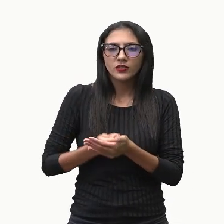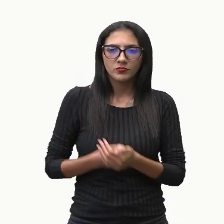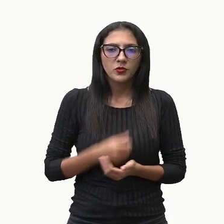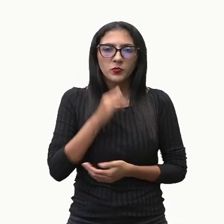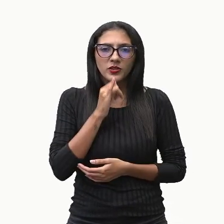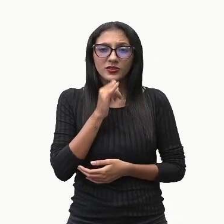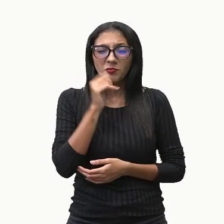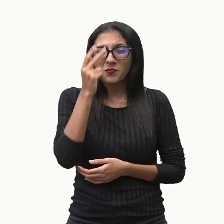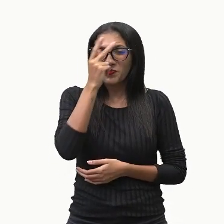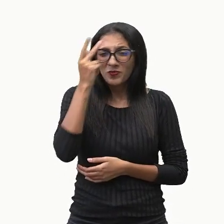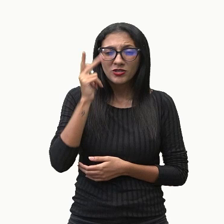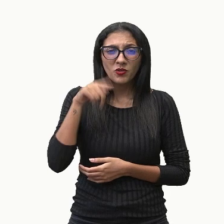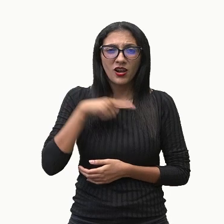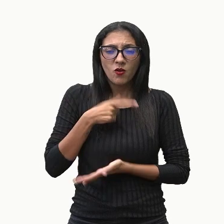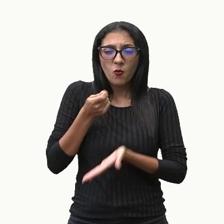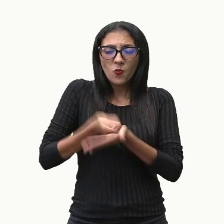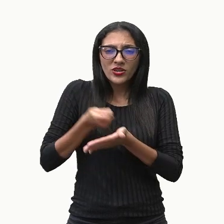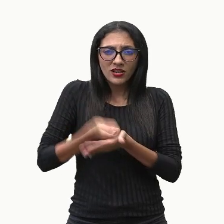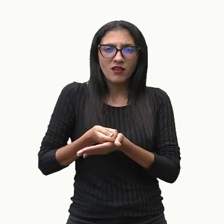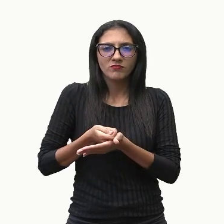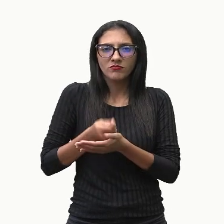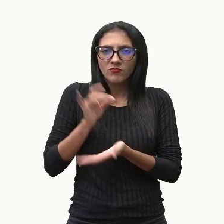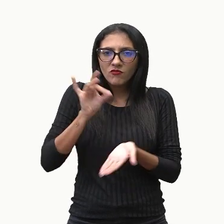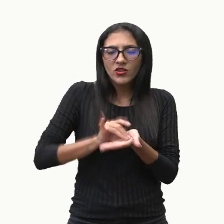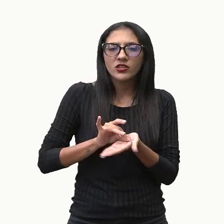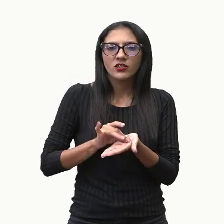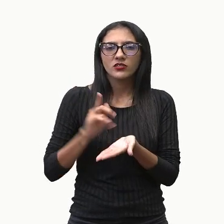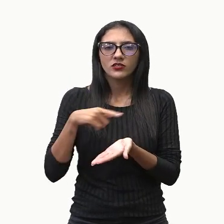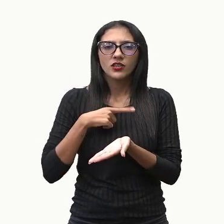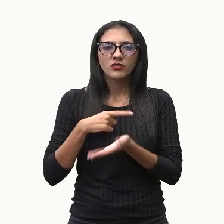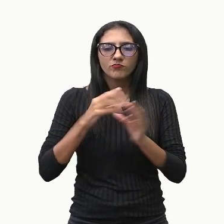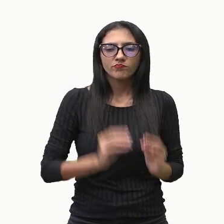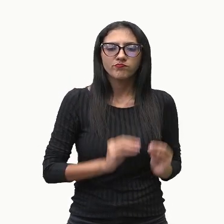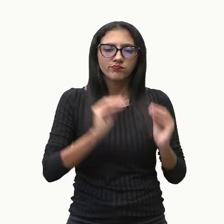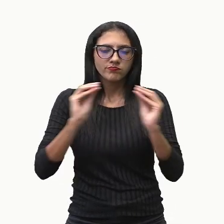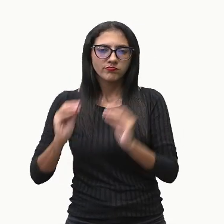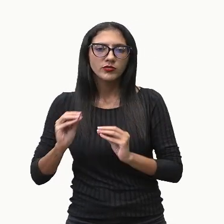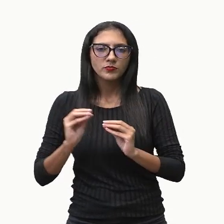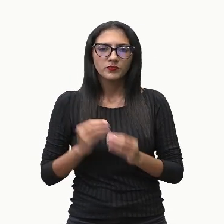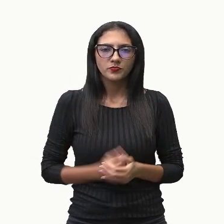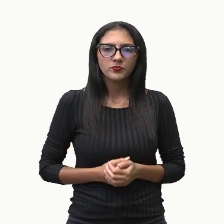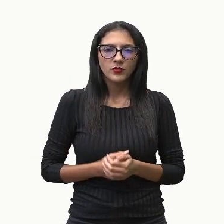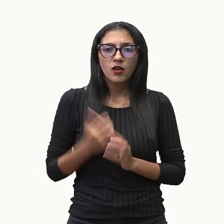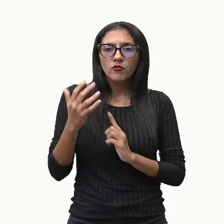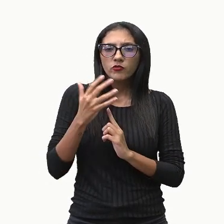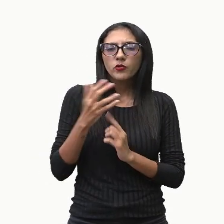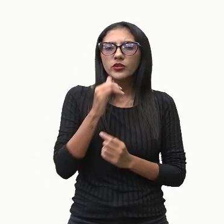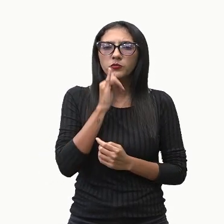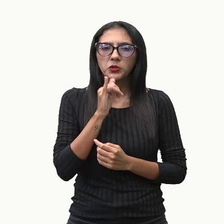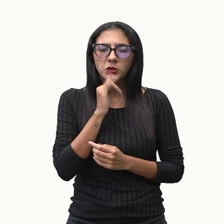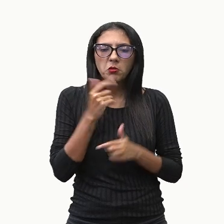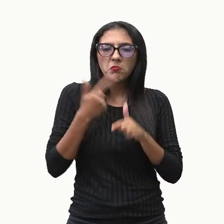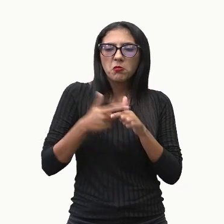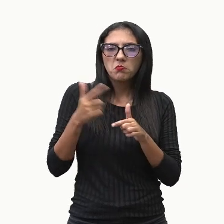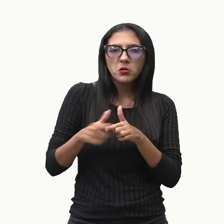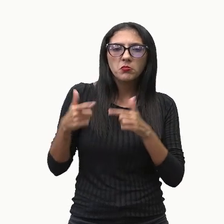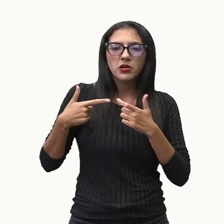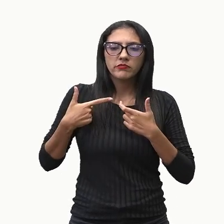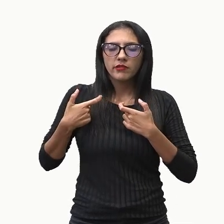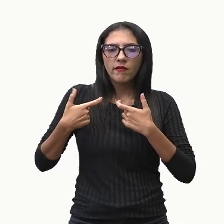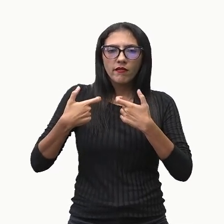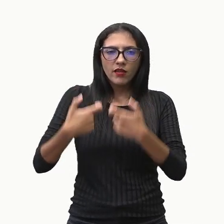são obrigadas, certo? A se deslocarem devido a fatores como conflitos armados,